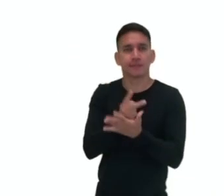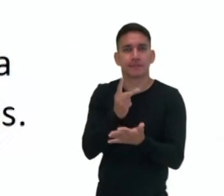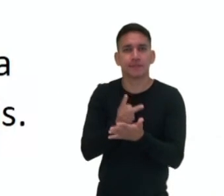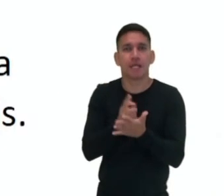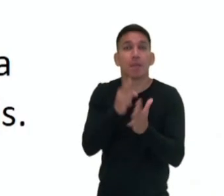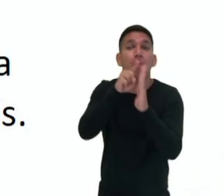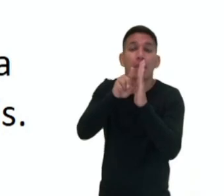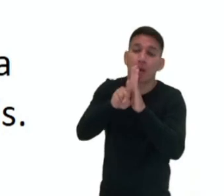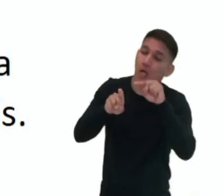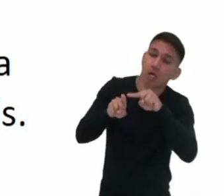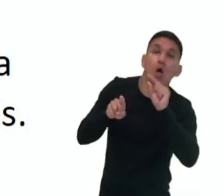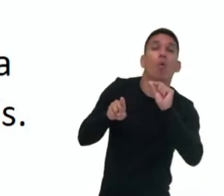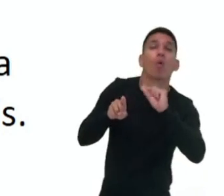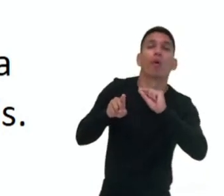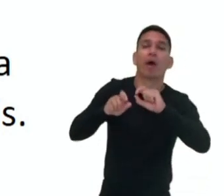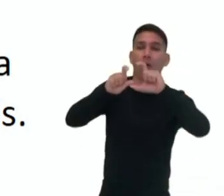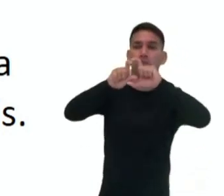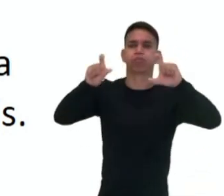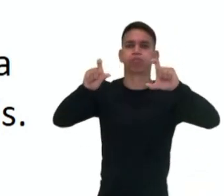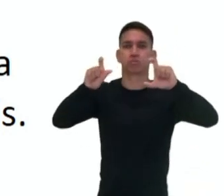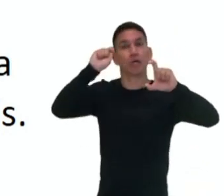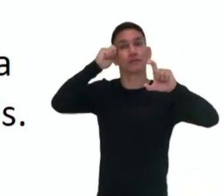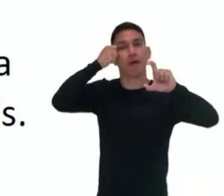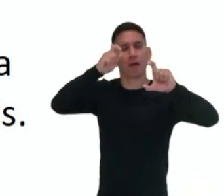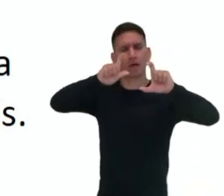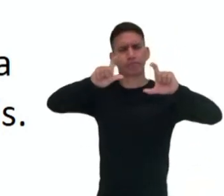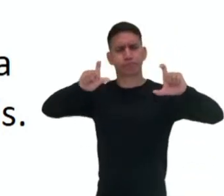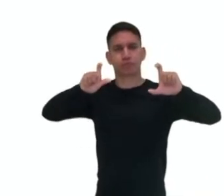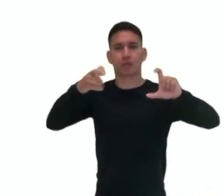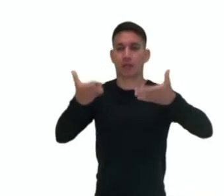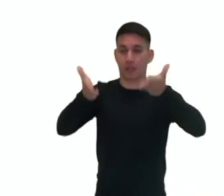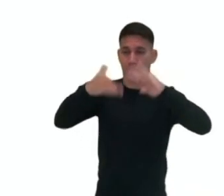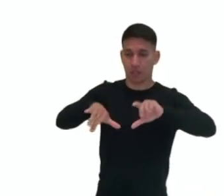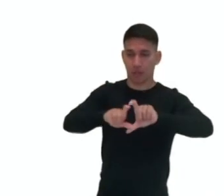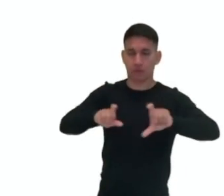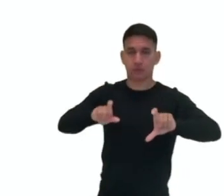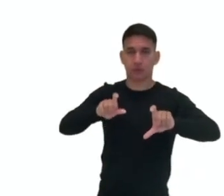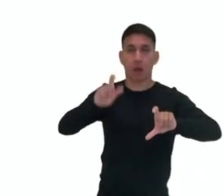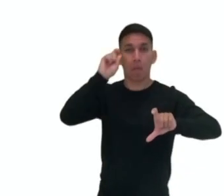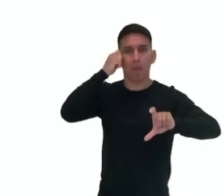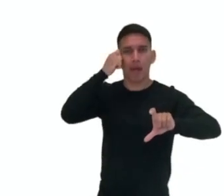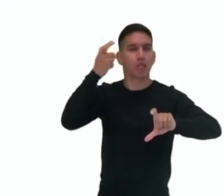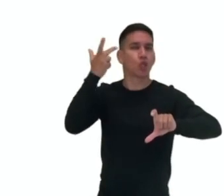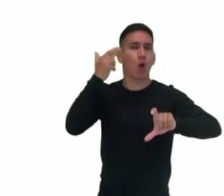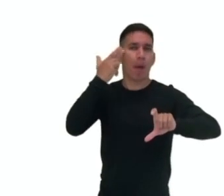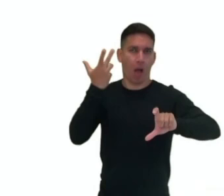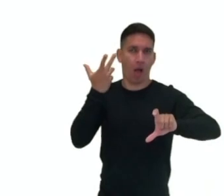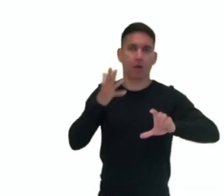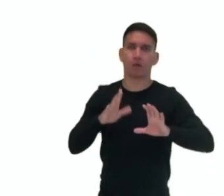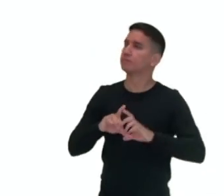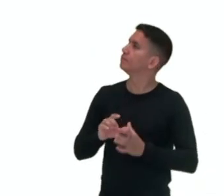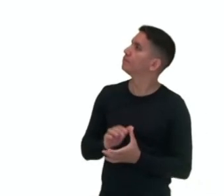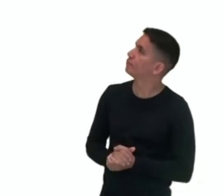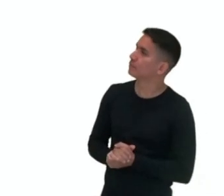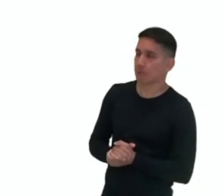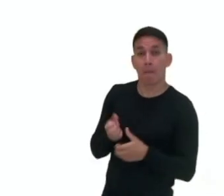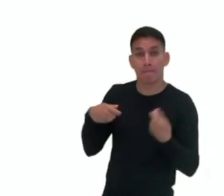estavam como? Em negrito, né? E aqui em preto normal. Então, você tem que deixar bem marcado isso,